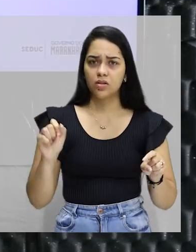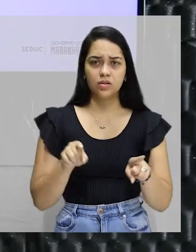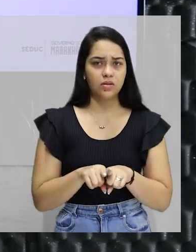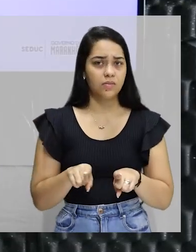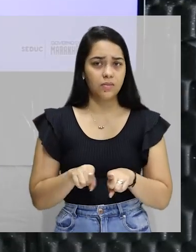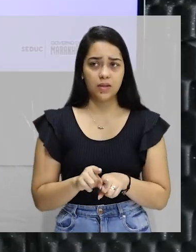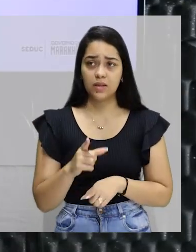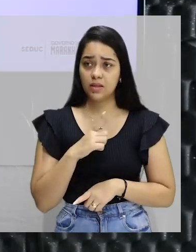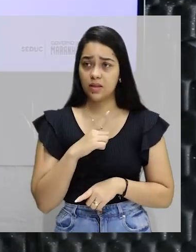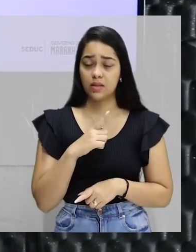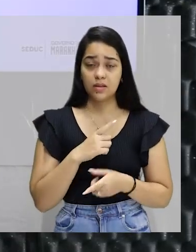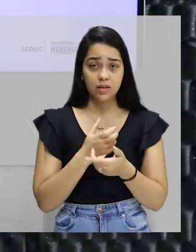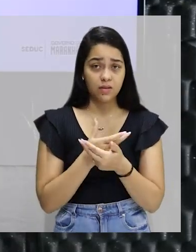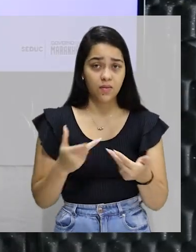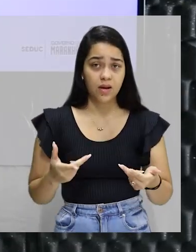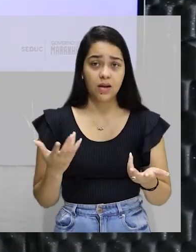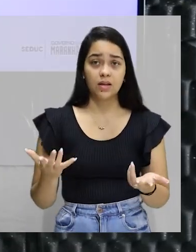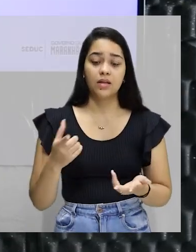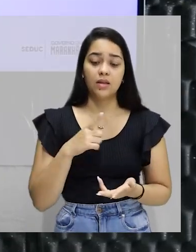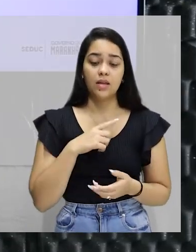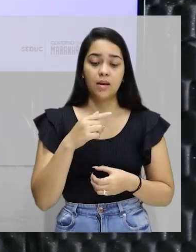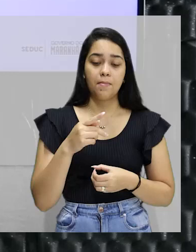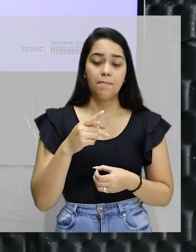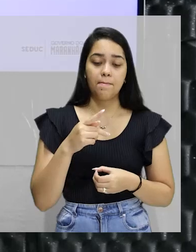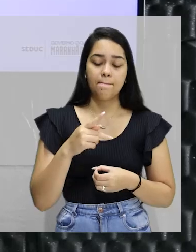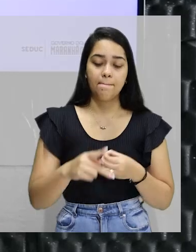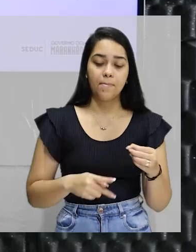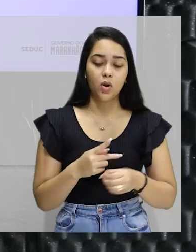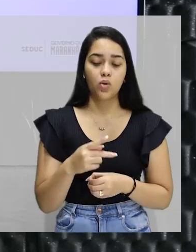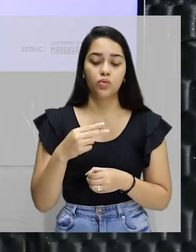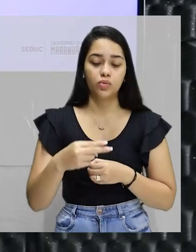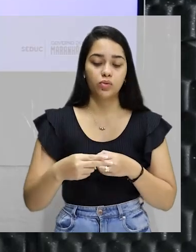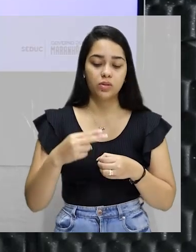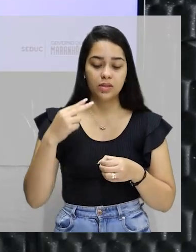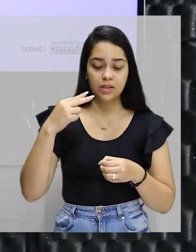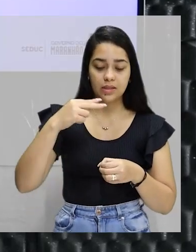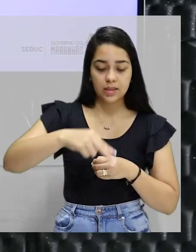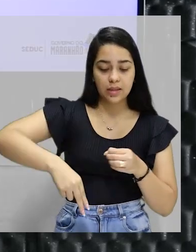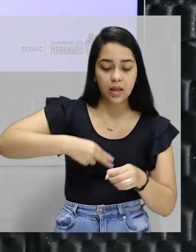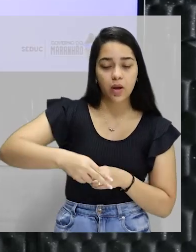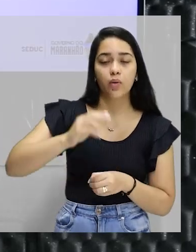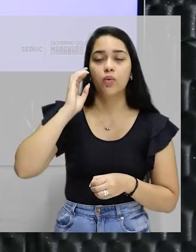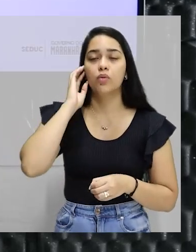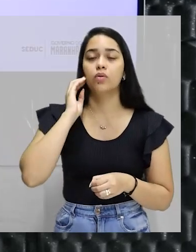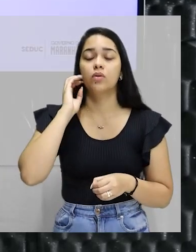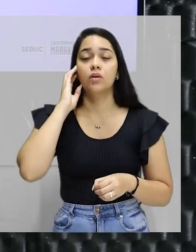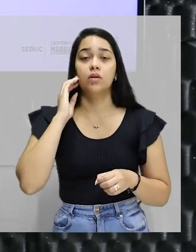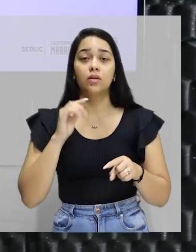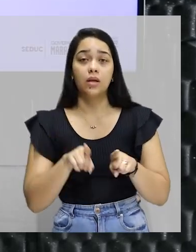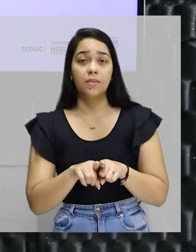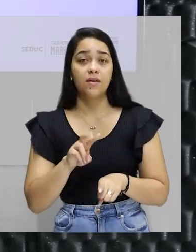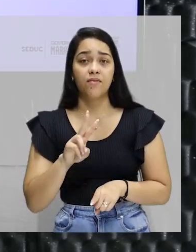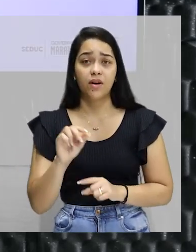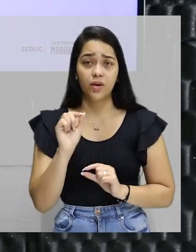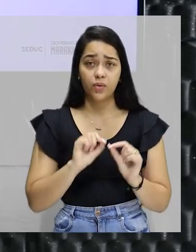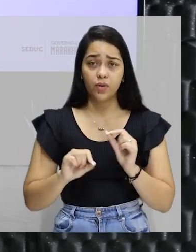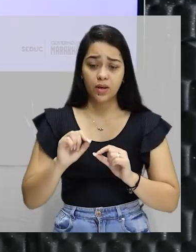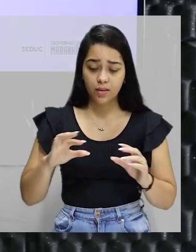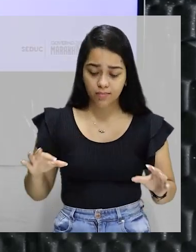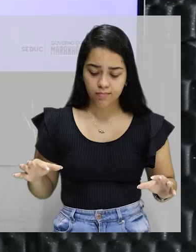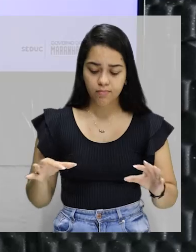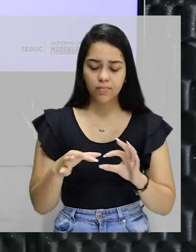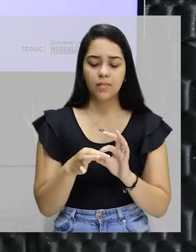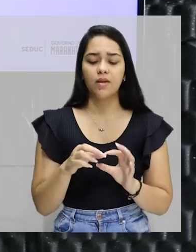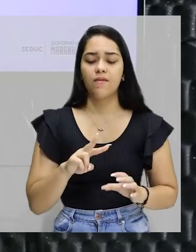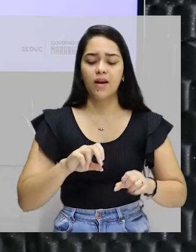com muitos prótons e nêutrons, são átomos instáveis, eles vão fissionar com